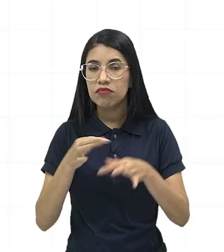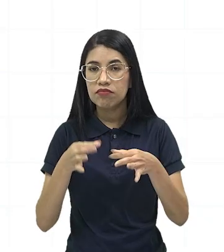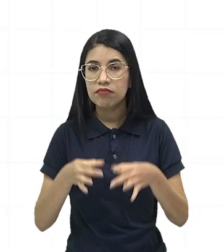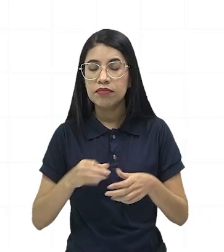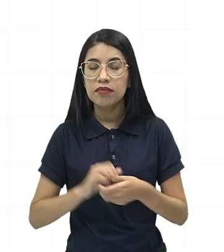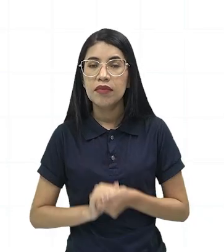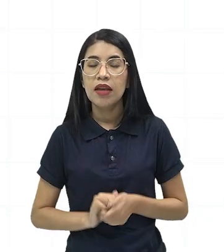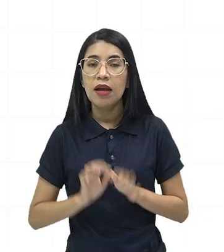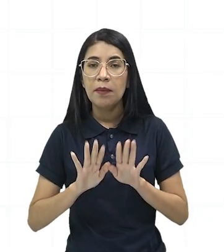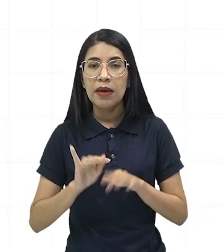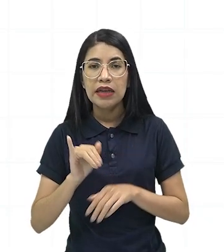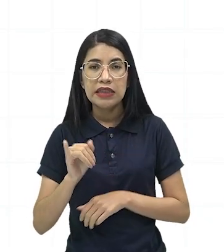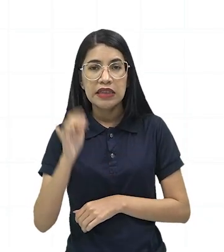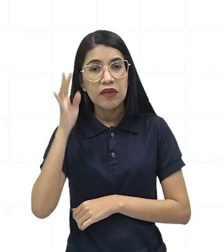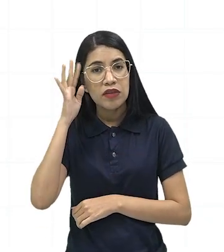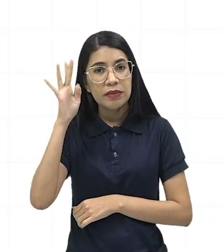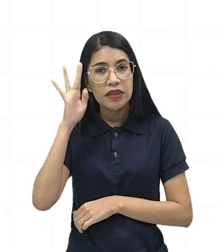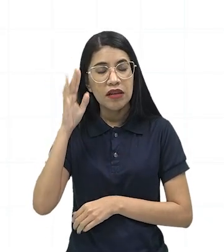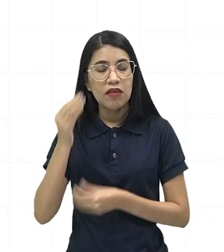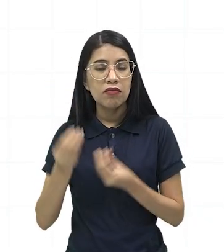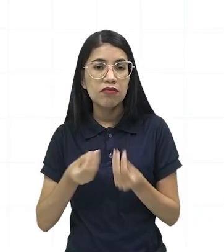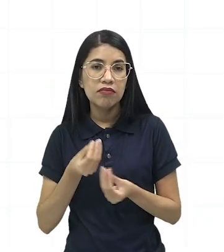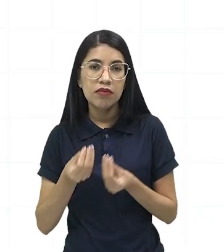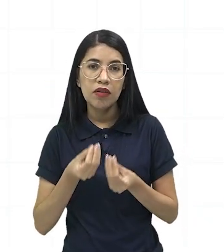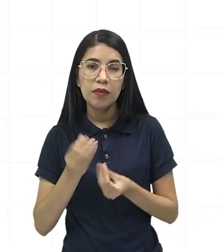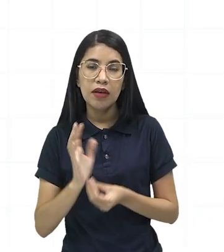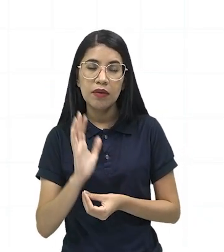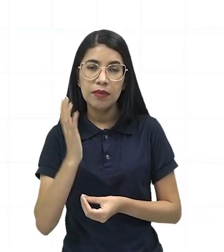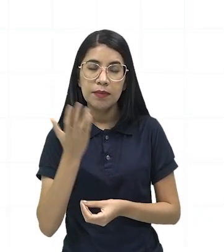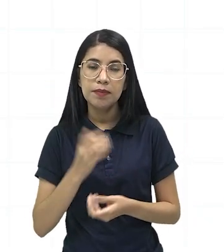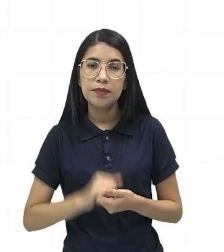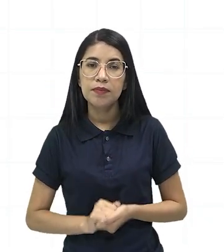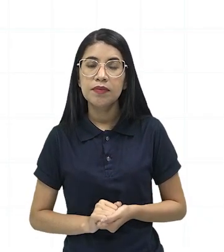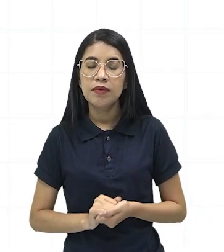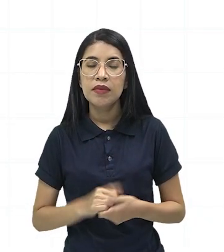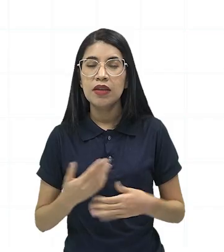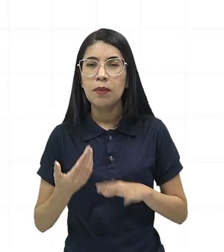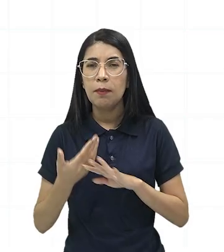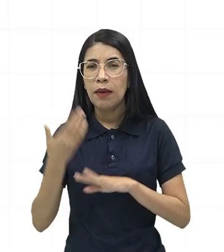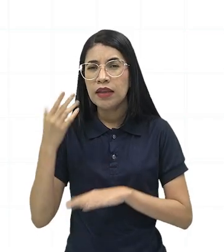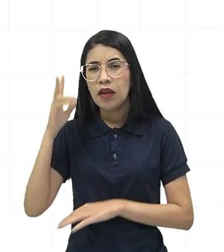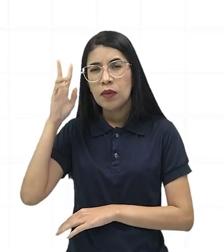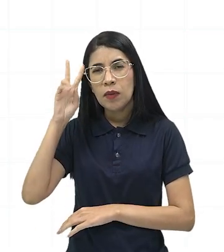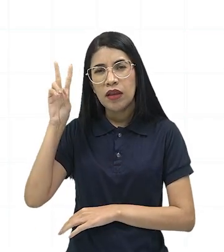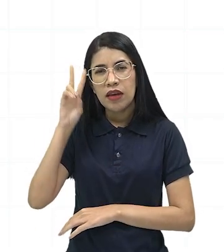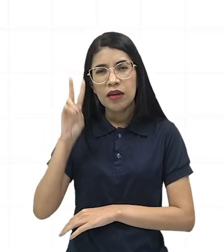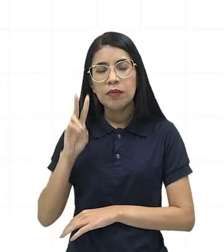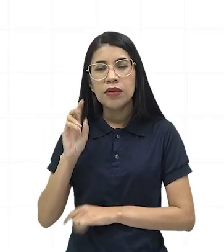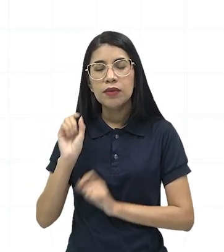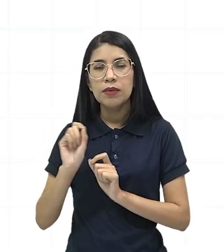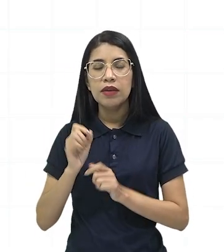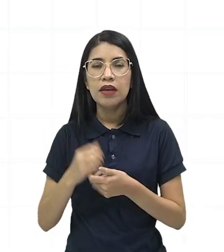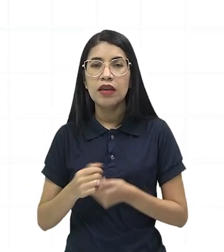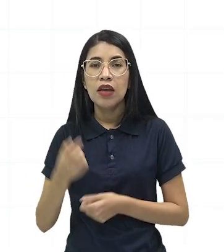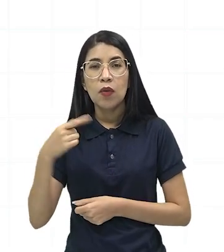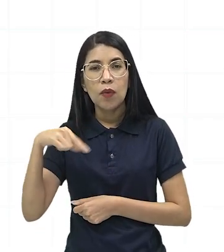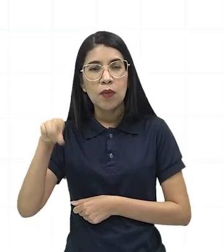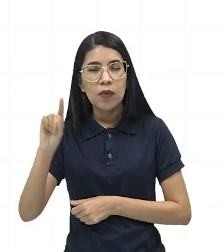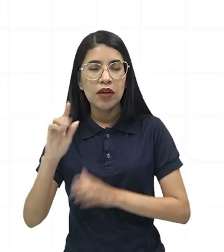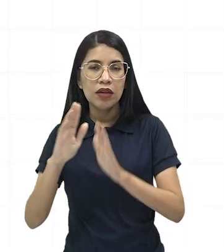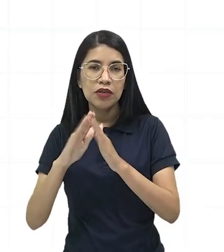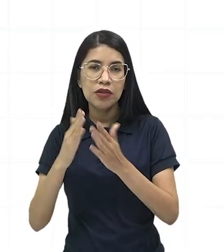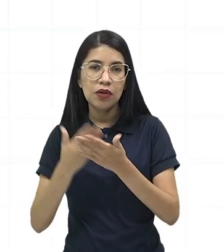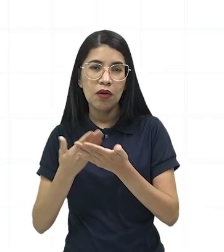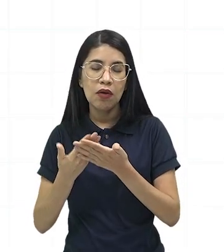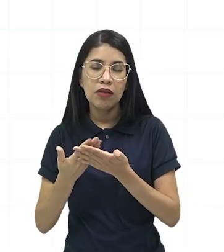se fosse o tempo psicológico, como seria? Estive relembrando os tempos em que eu ia à escola.